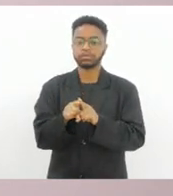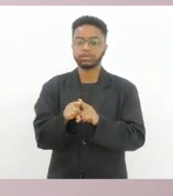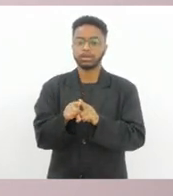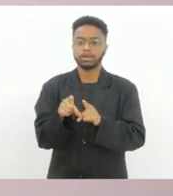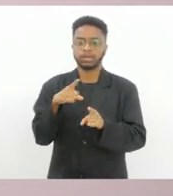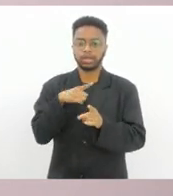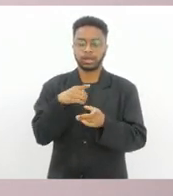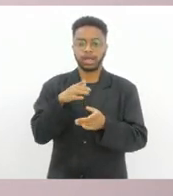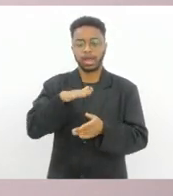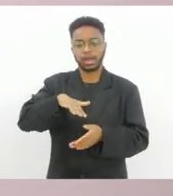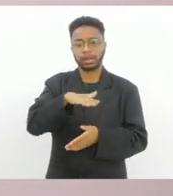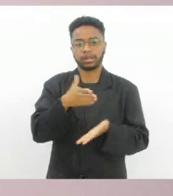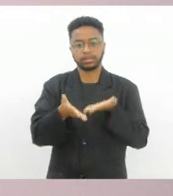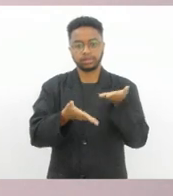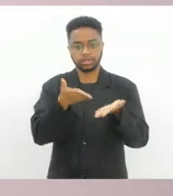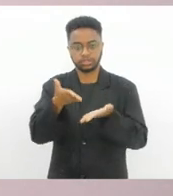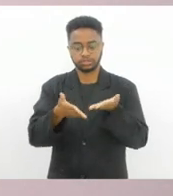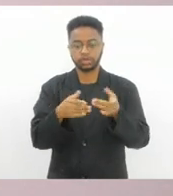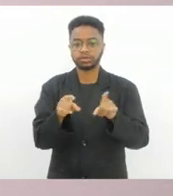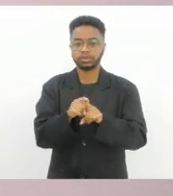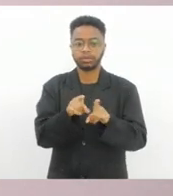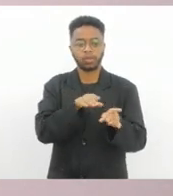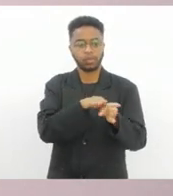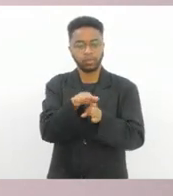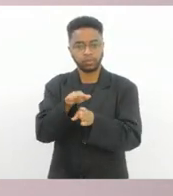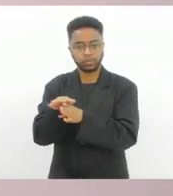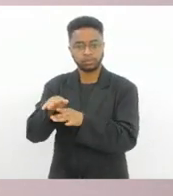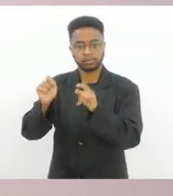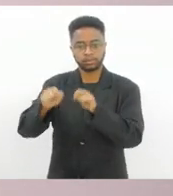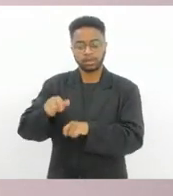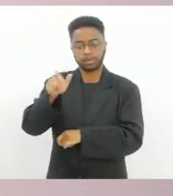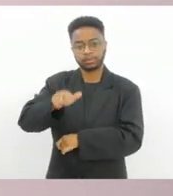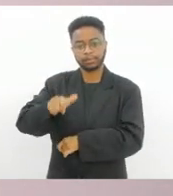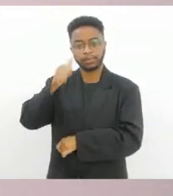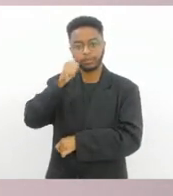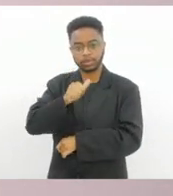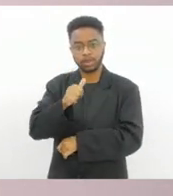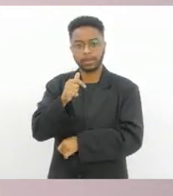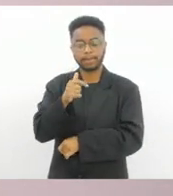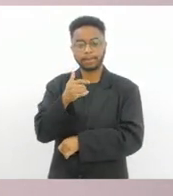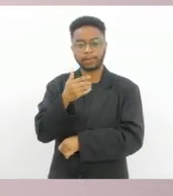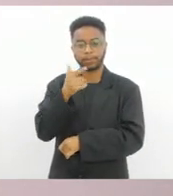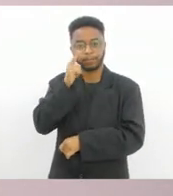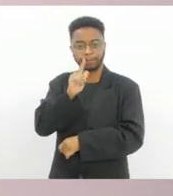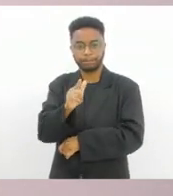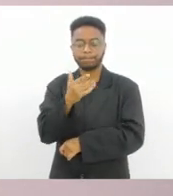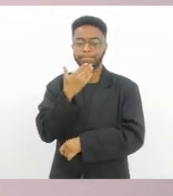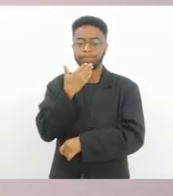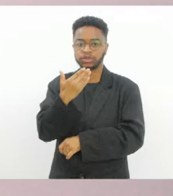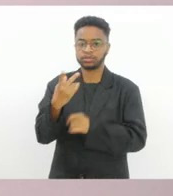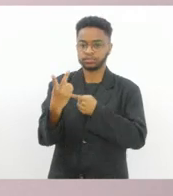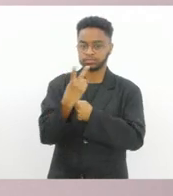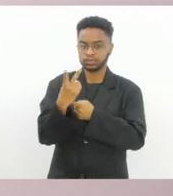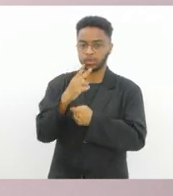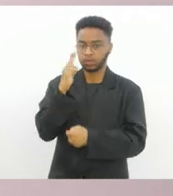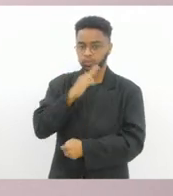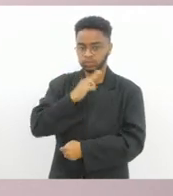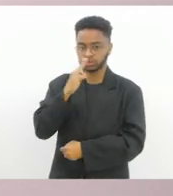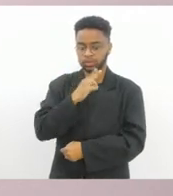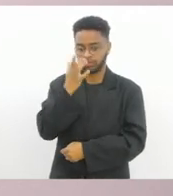atendimento georreferenciada e a orientações para que a mulher possa efetivar o pedido de medida protetiva de urgência de modo